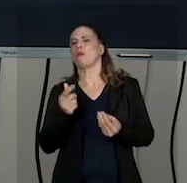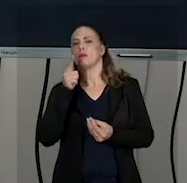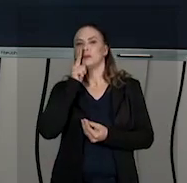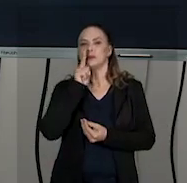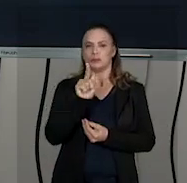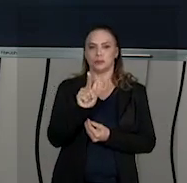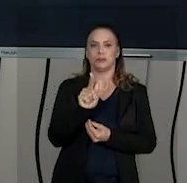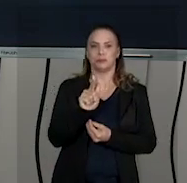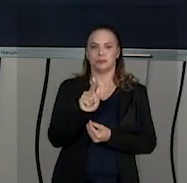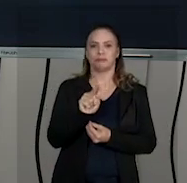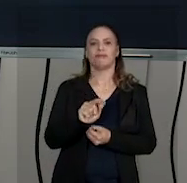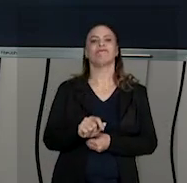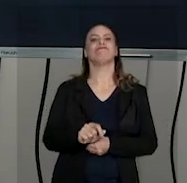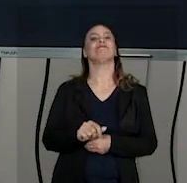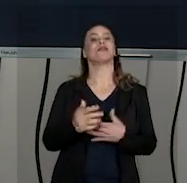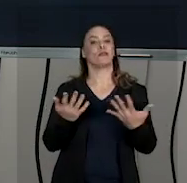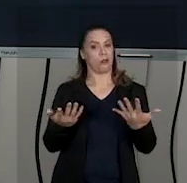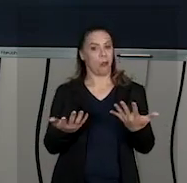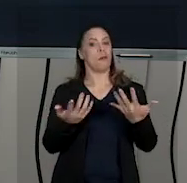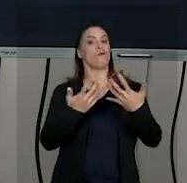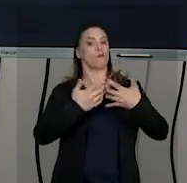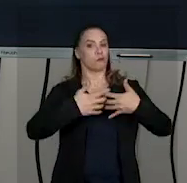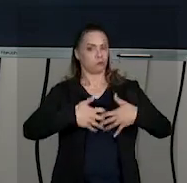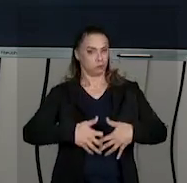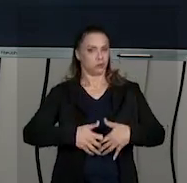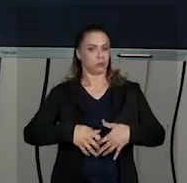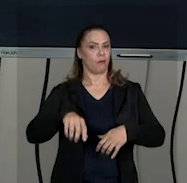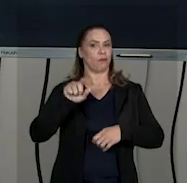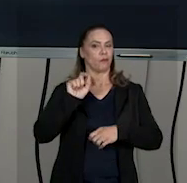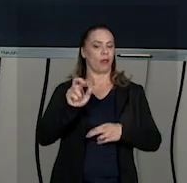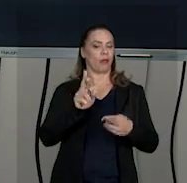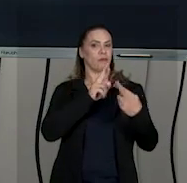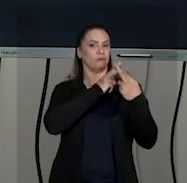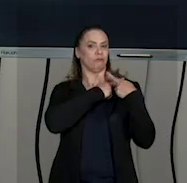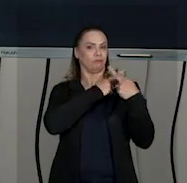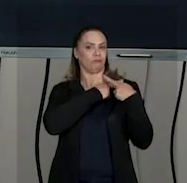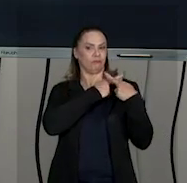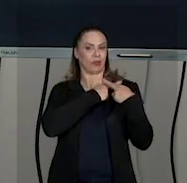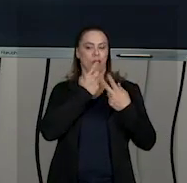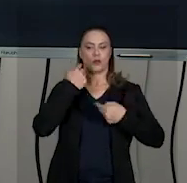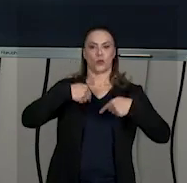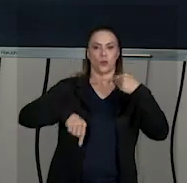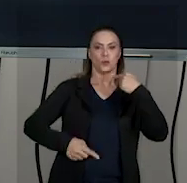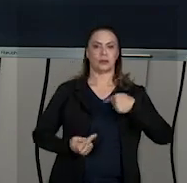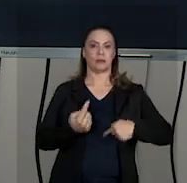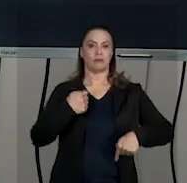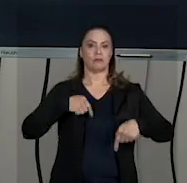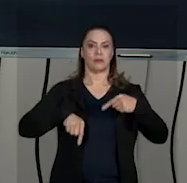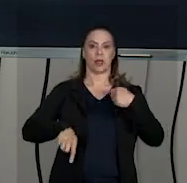Então, isso é função do sistema circulatório. Por isso que esses dois